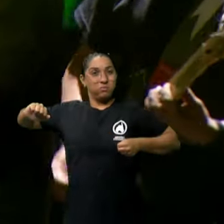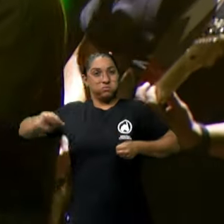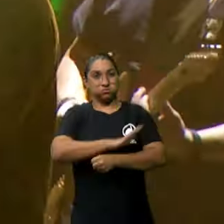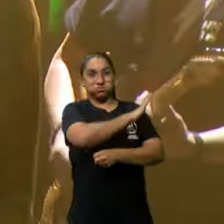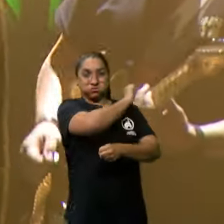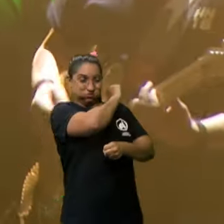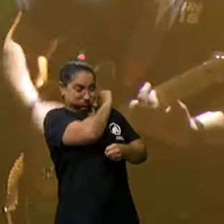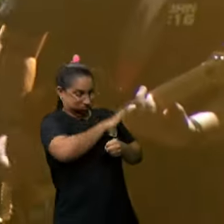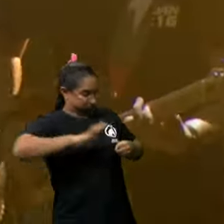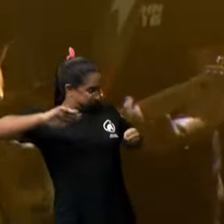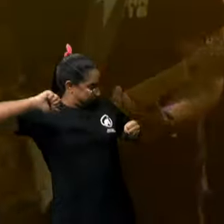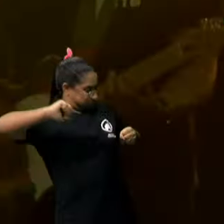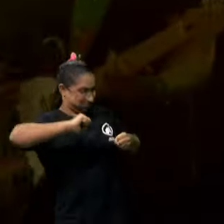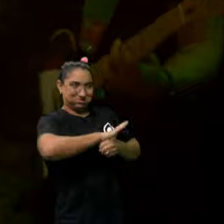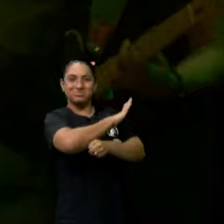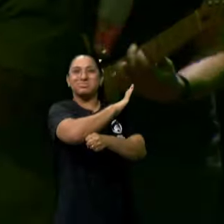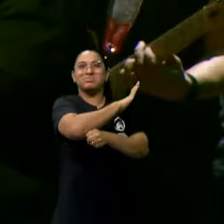deixe-me